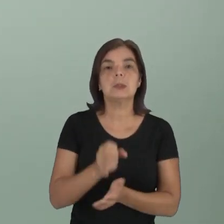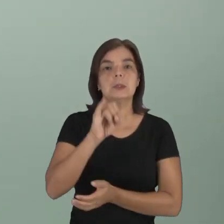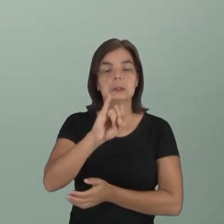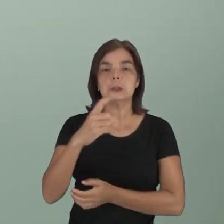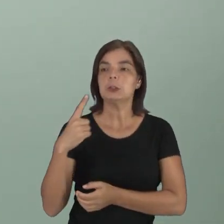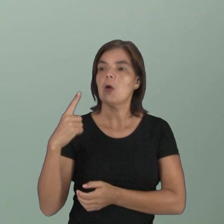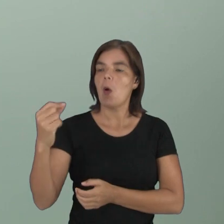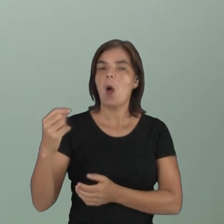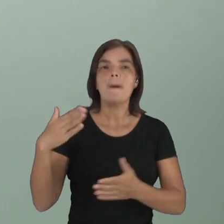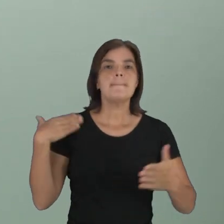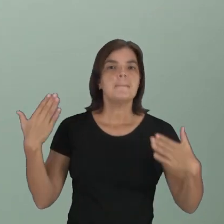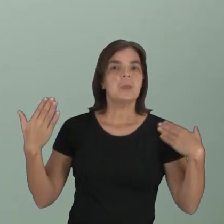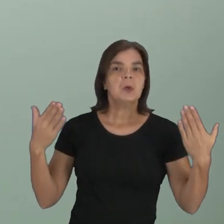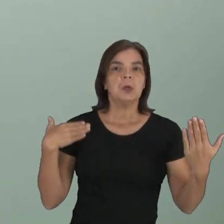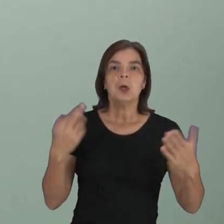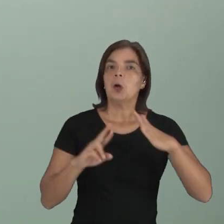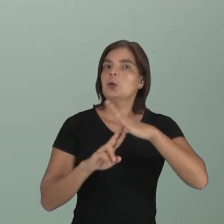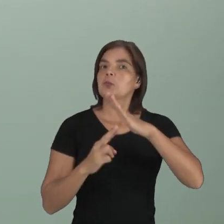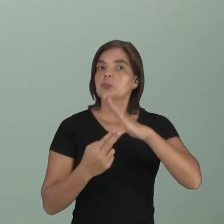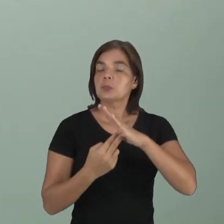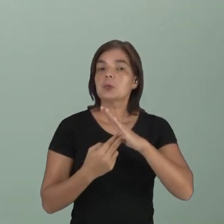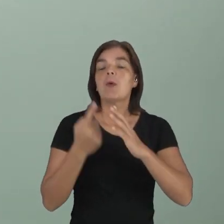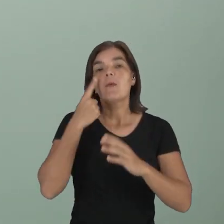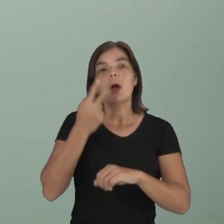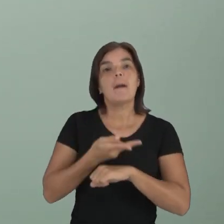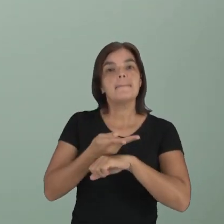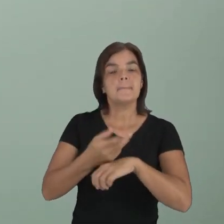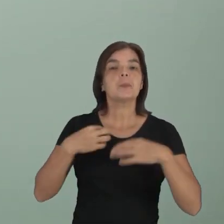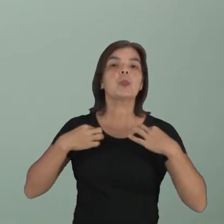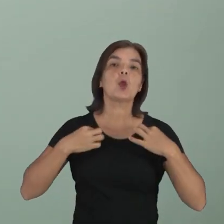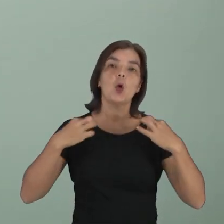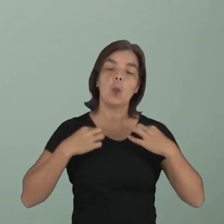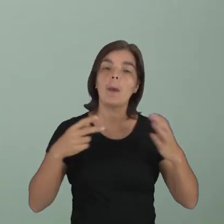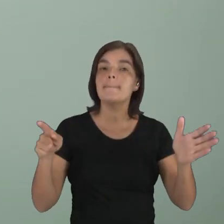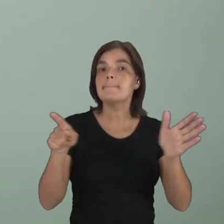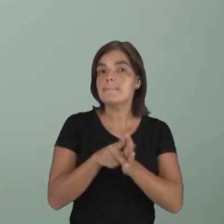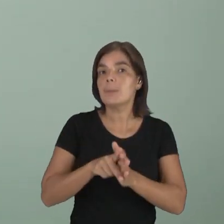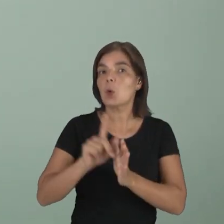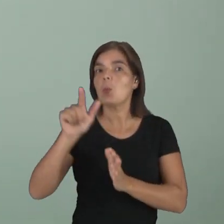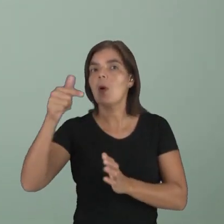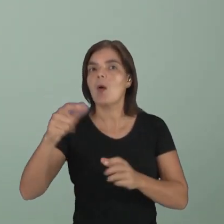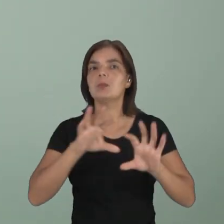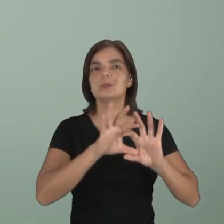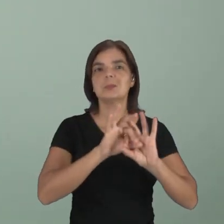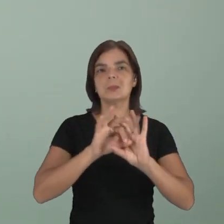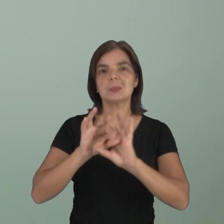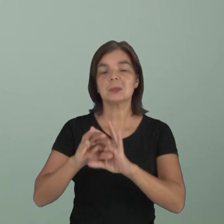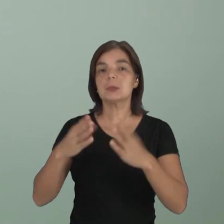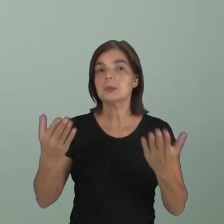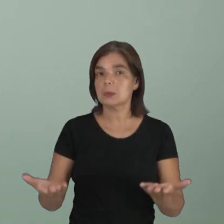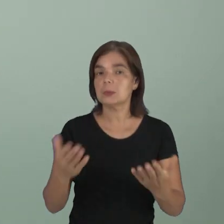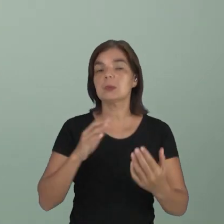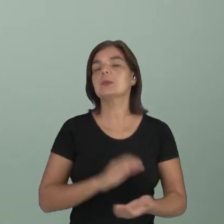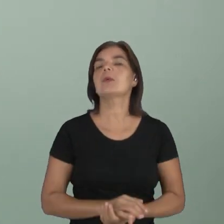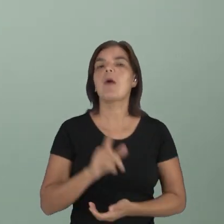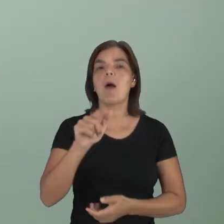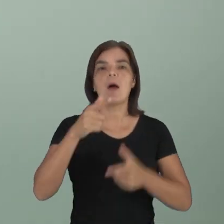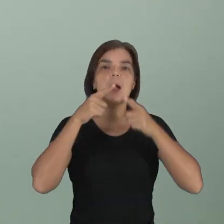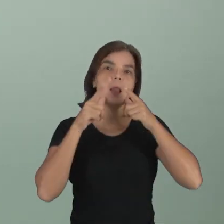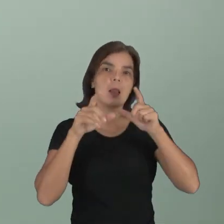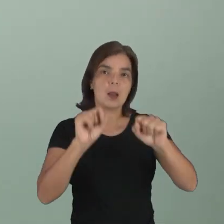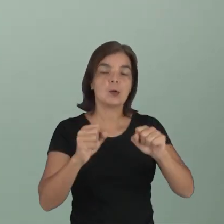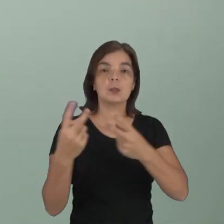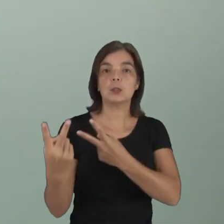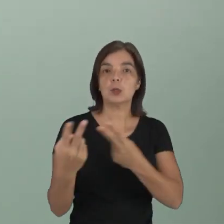vai sair com os amigos, ir a uma praça, você vai procurar roupas adequadas àquele outro contexto. E assim é a